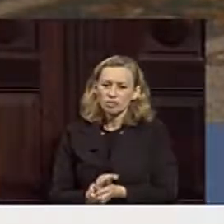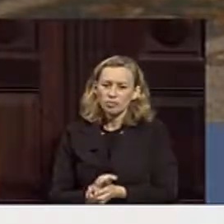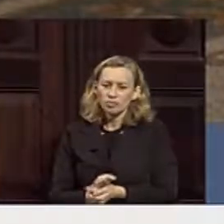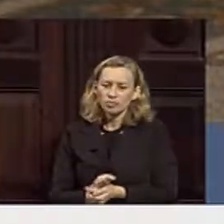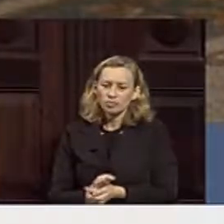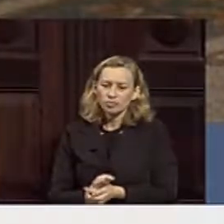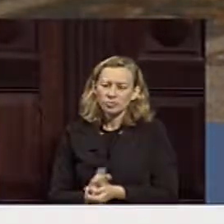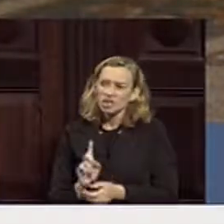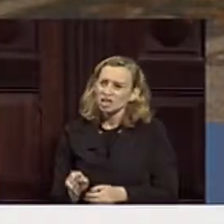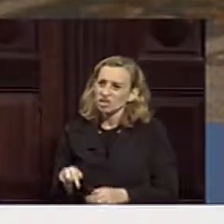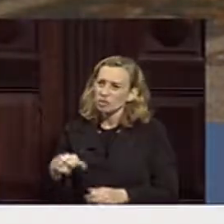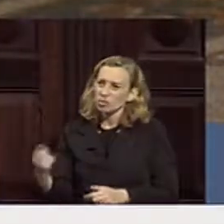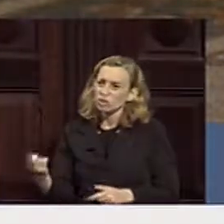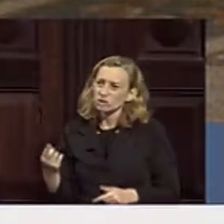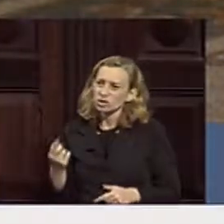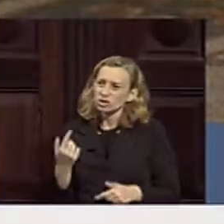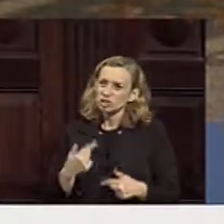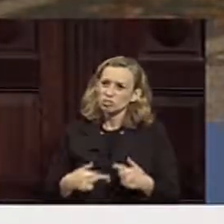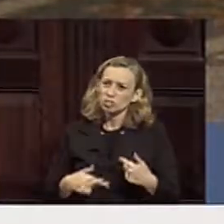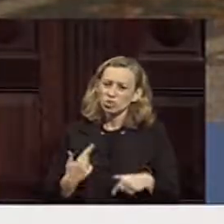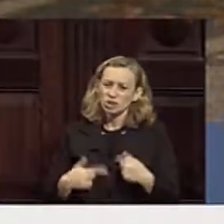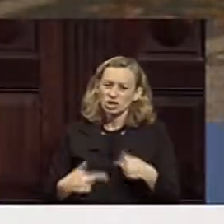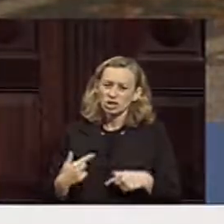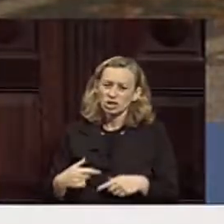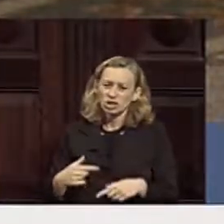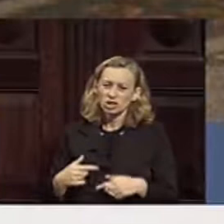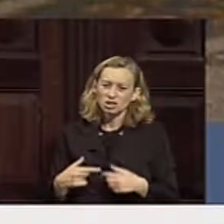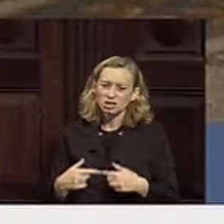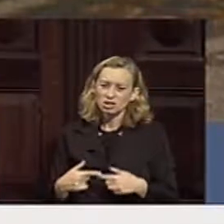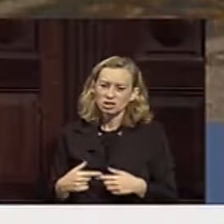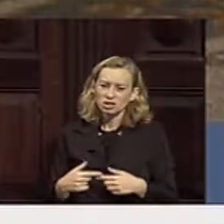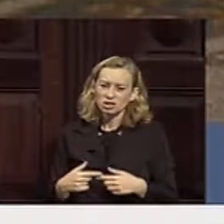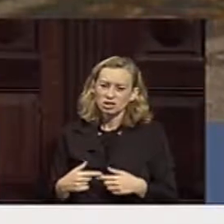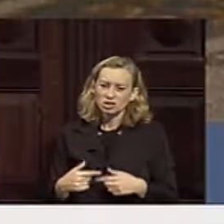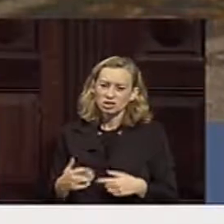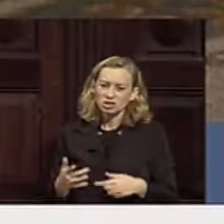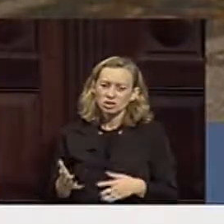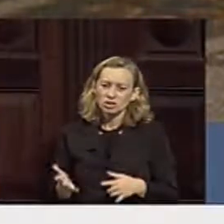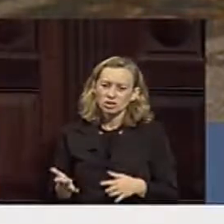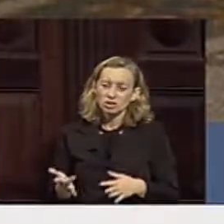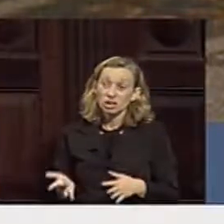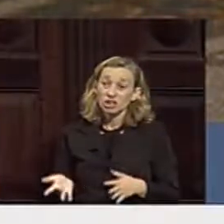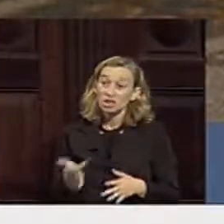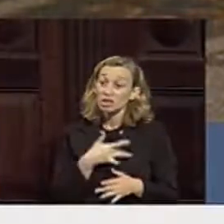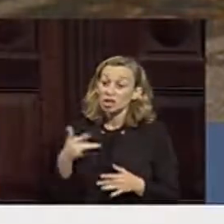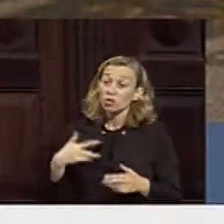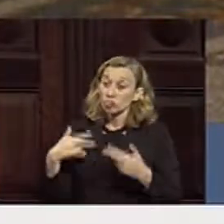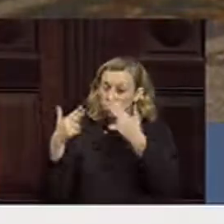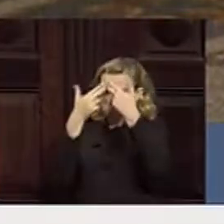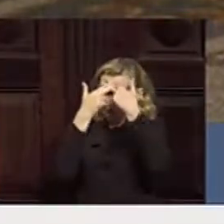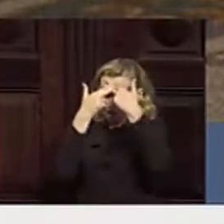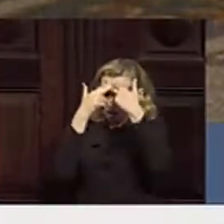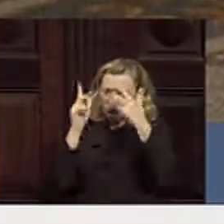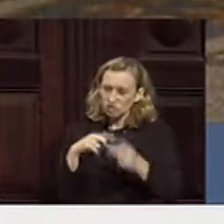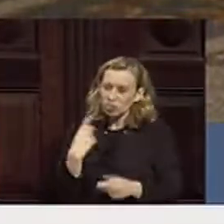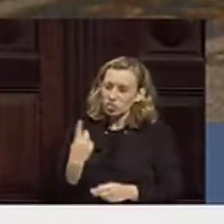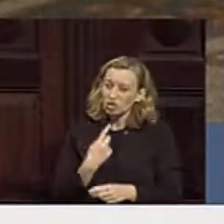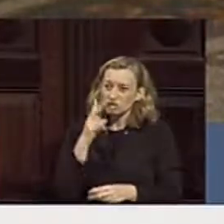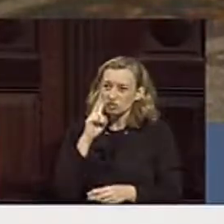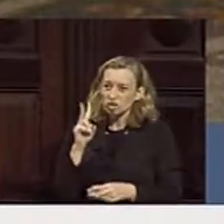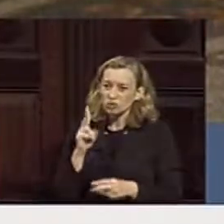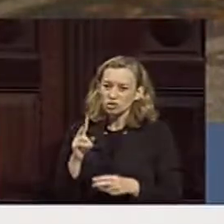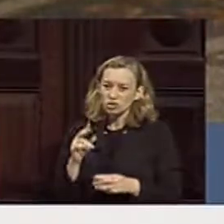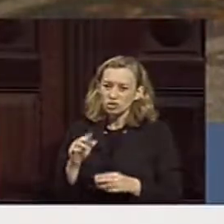porque depois da política de deshospitalização da saúde mental, nós vimos o quadro que se